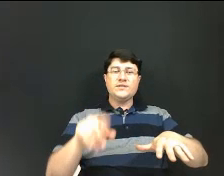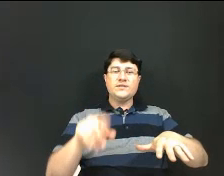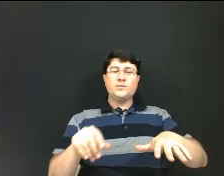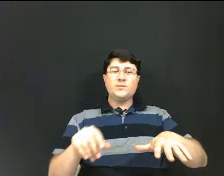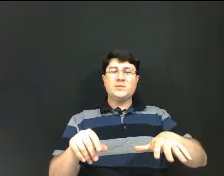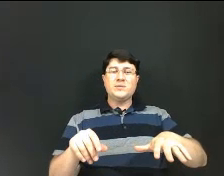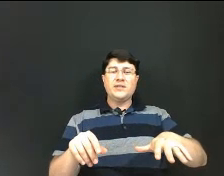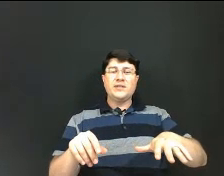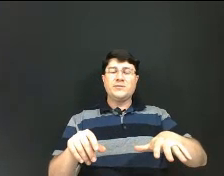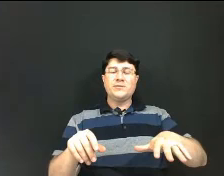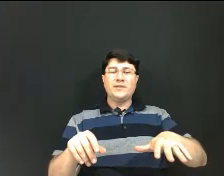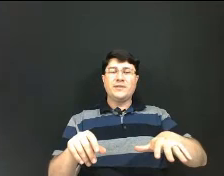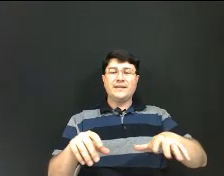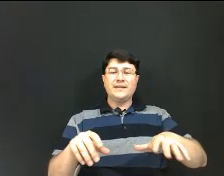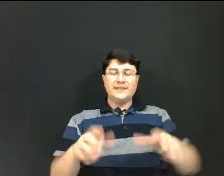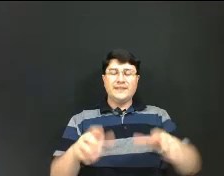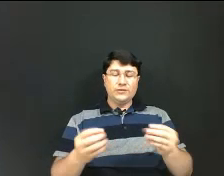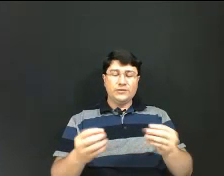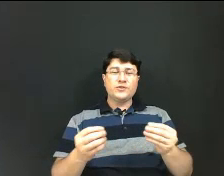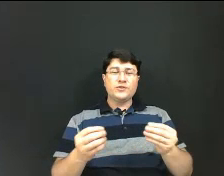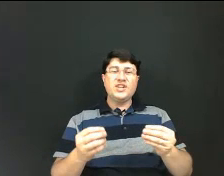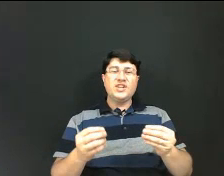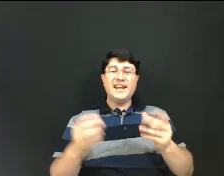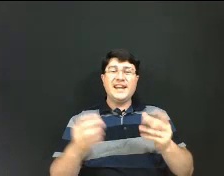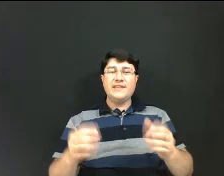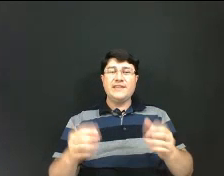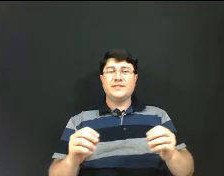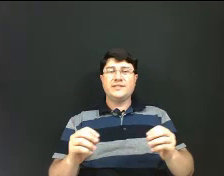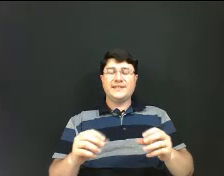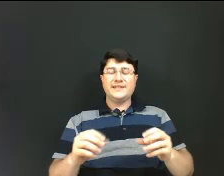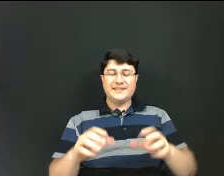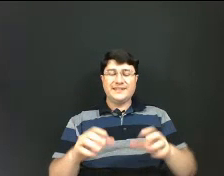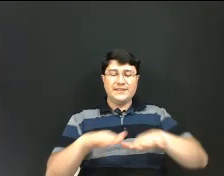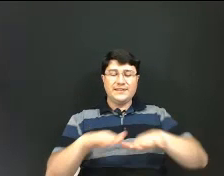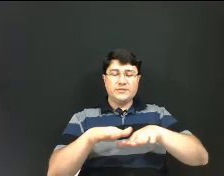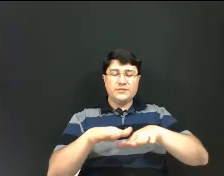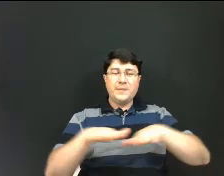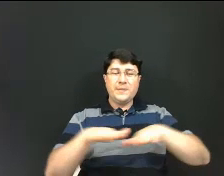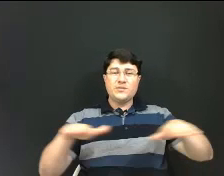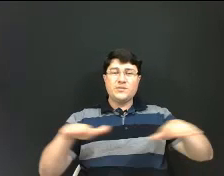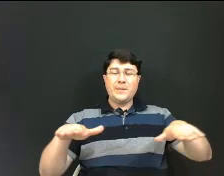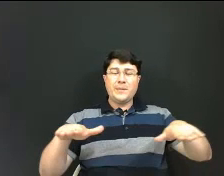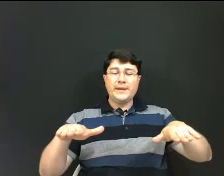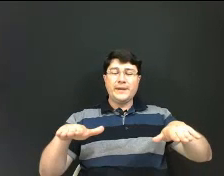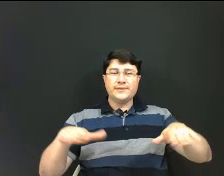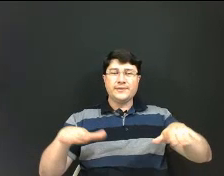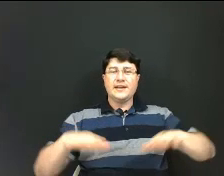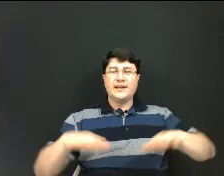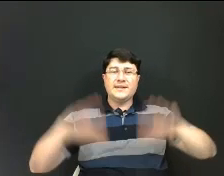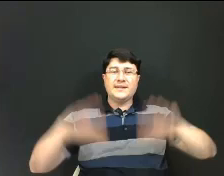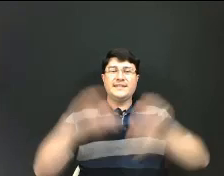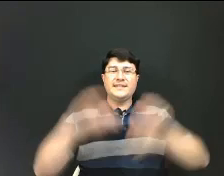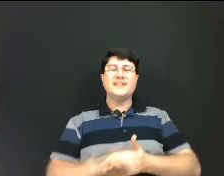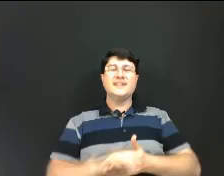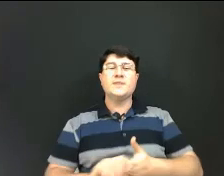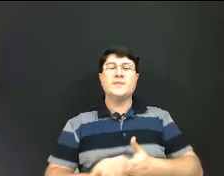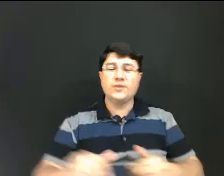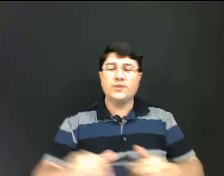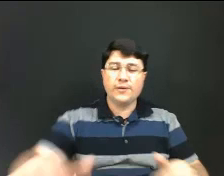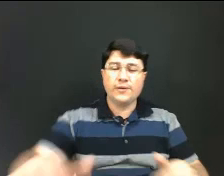E muitas vezes podemos dar noções de relevo, de não ser apenas um mapa plano, mas